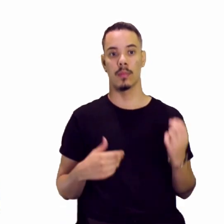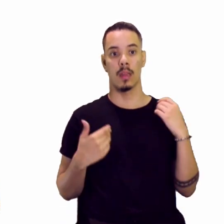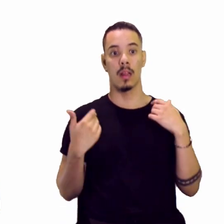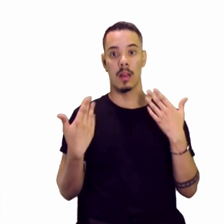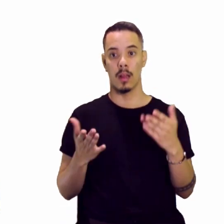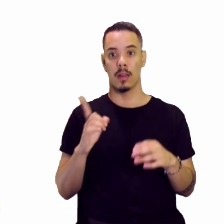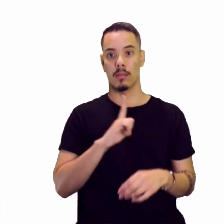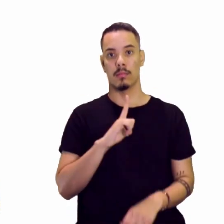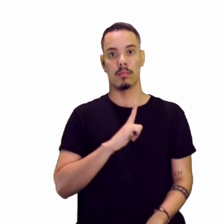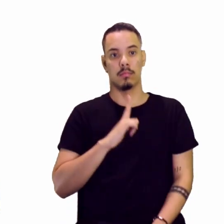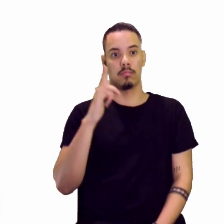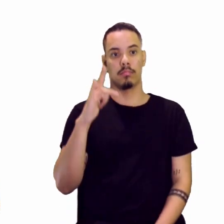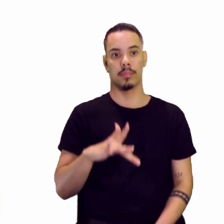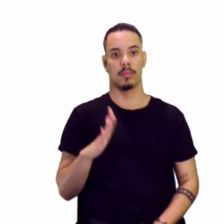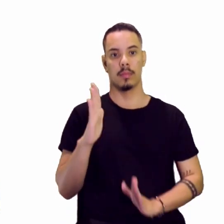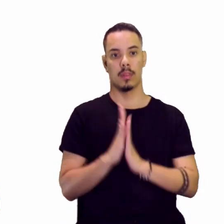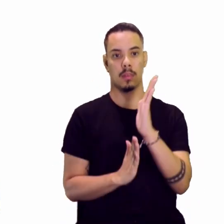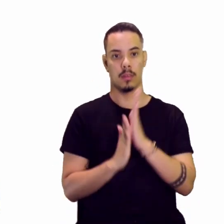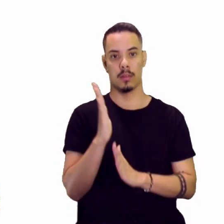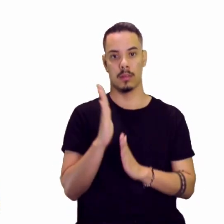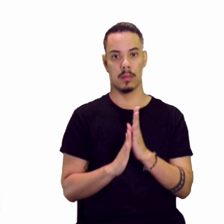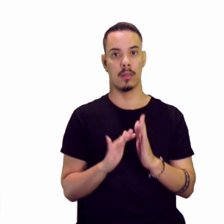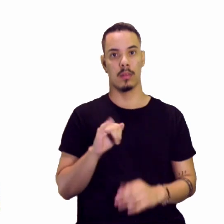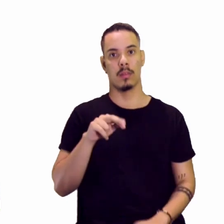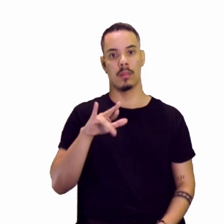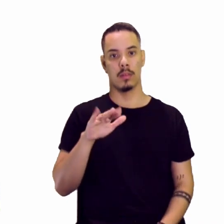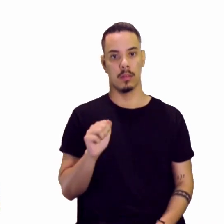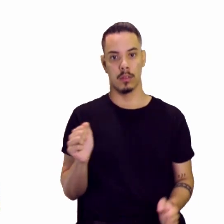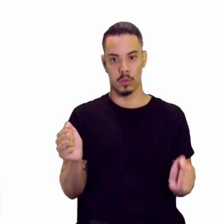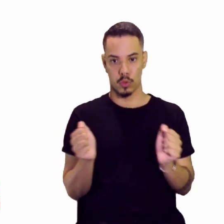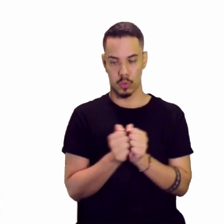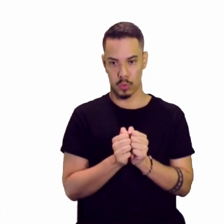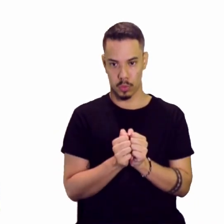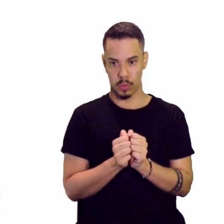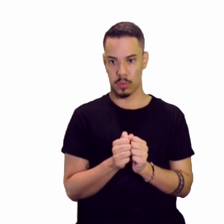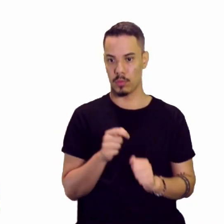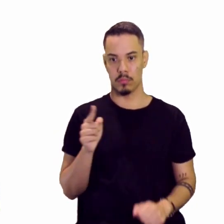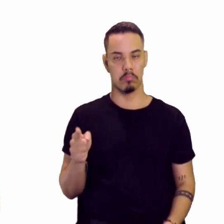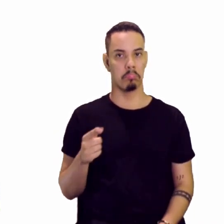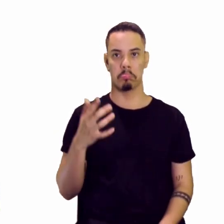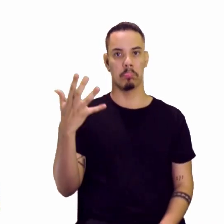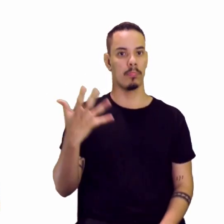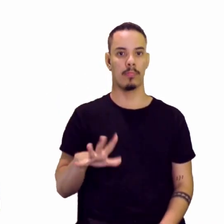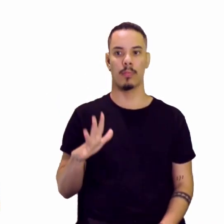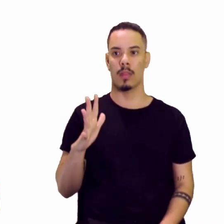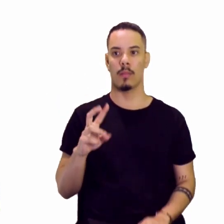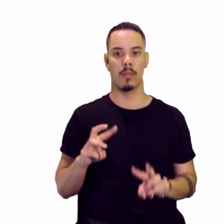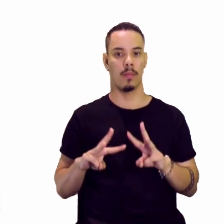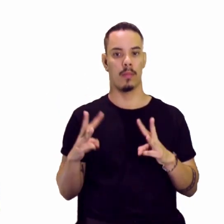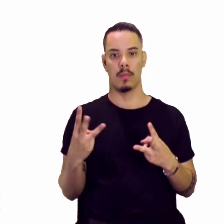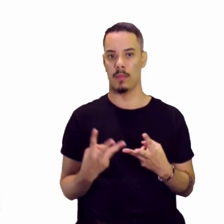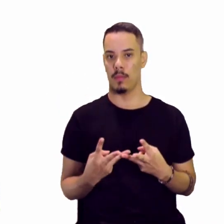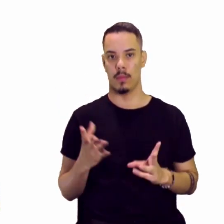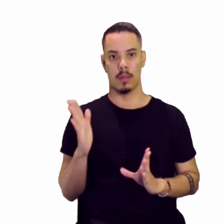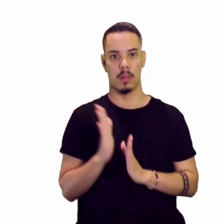ainda desprezíveis os atritos e as inércias do fio da polia, ou seja, isso aqui a gente despreza a massa, né? Então, sem massa, sem atrito. E também não